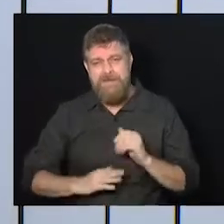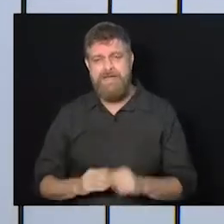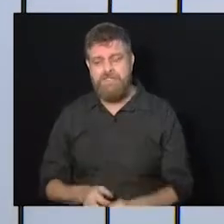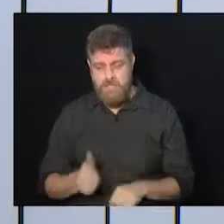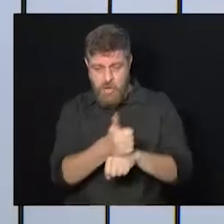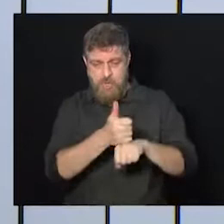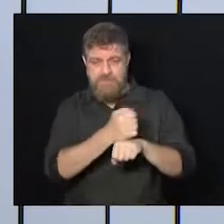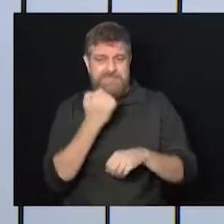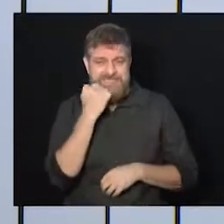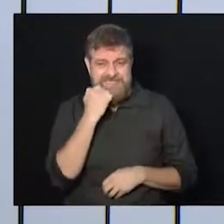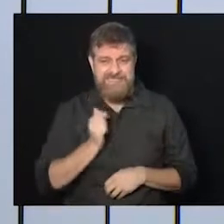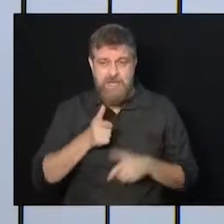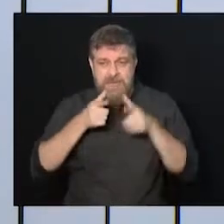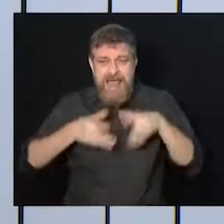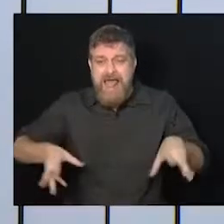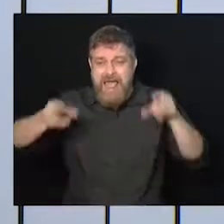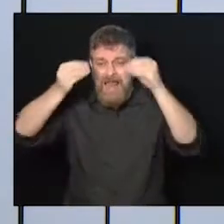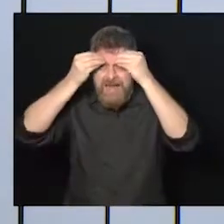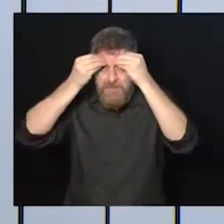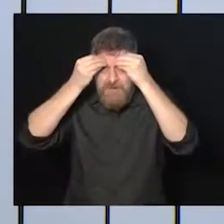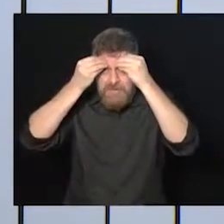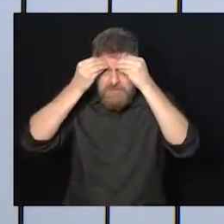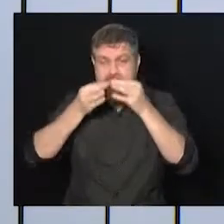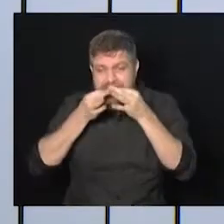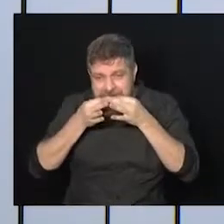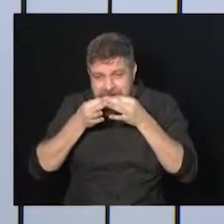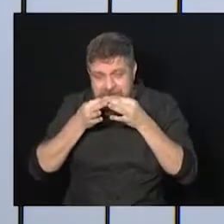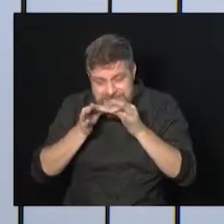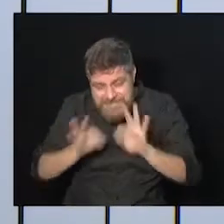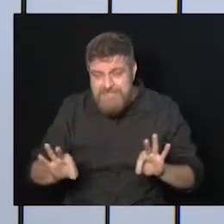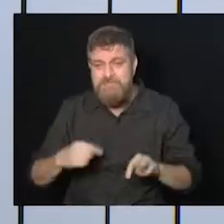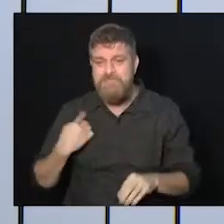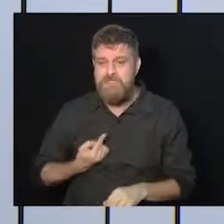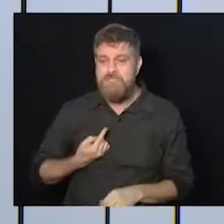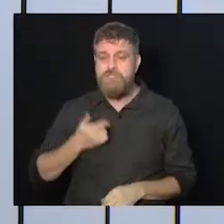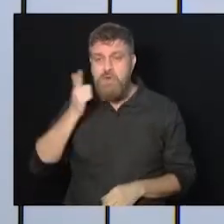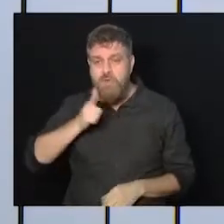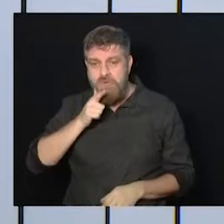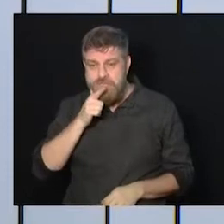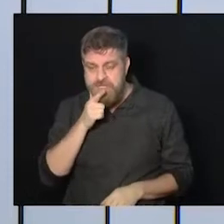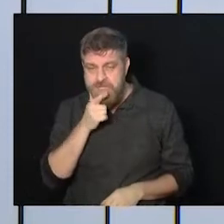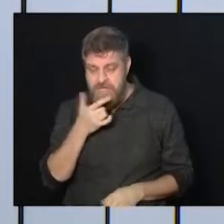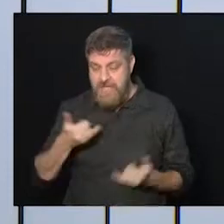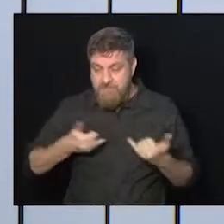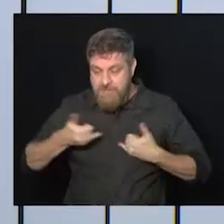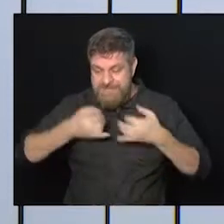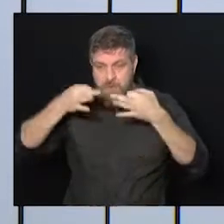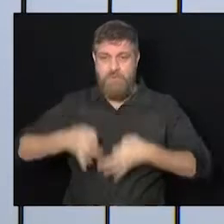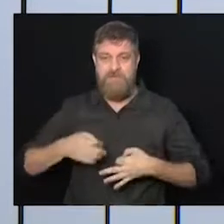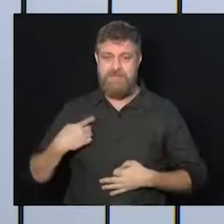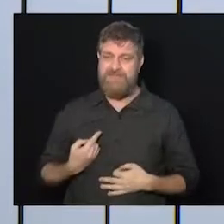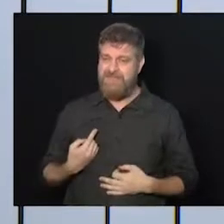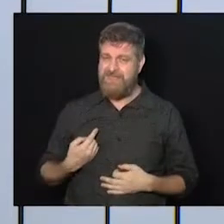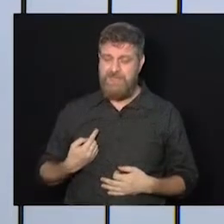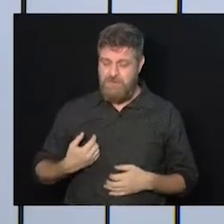cientista trabalhar com uma linguagem talvez mais acessível às vezes, e a gente trabalhar com a informação correta. Eu acho que para mim esse é o